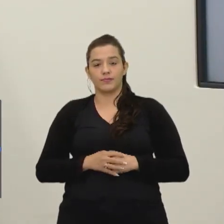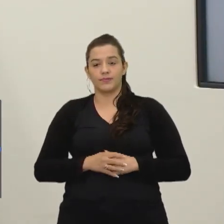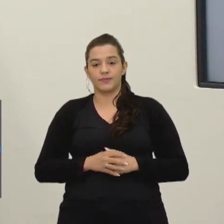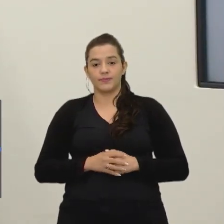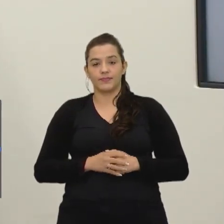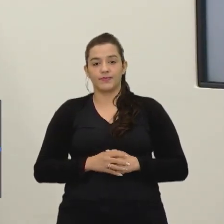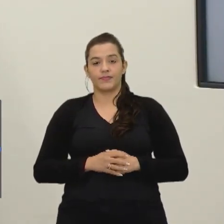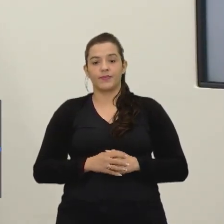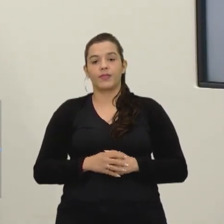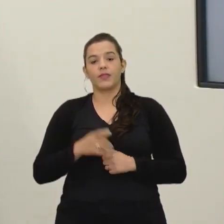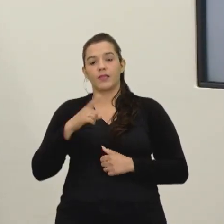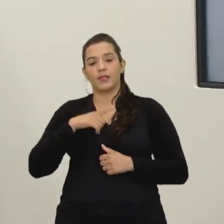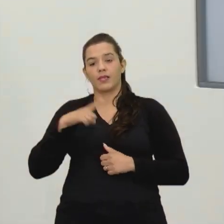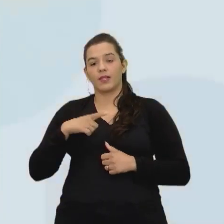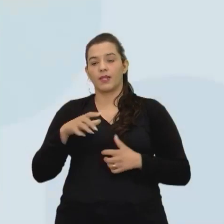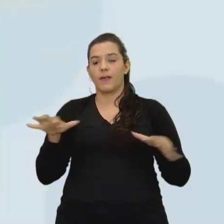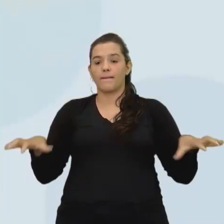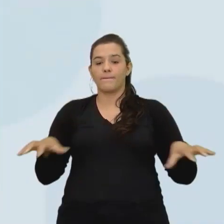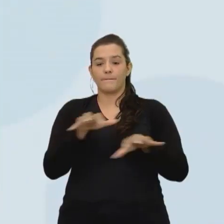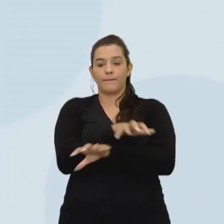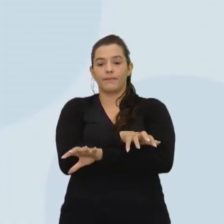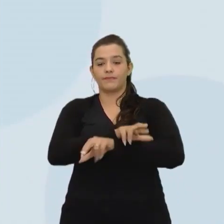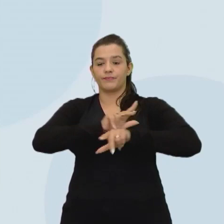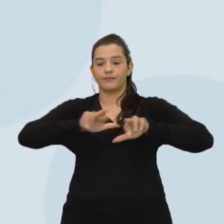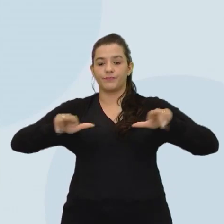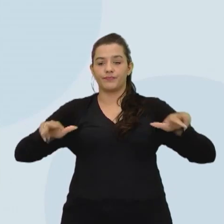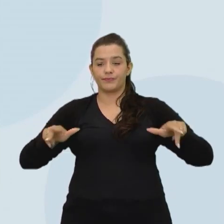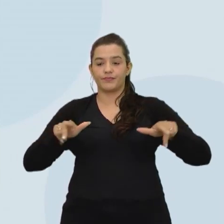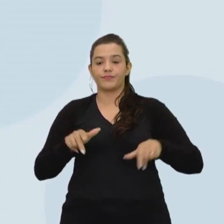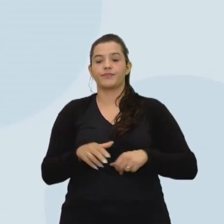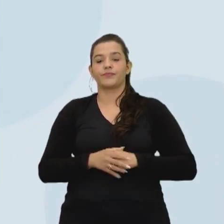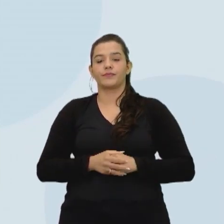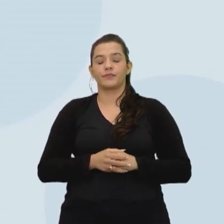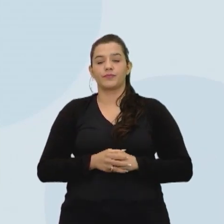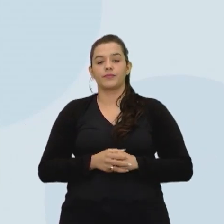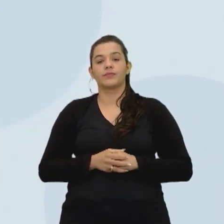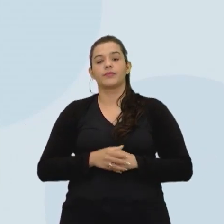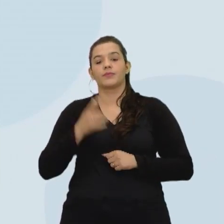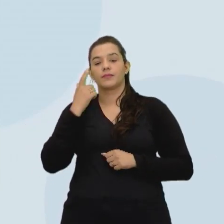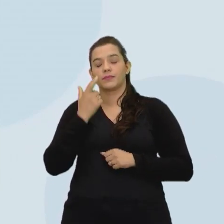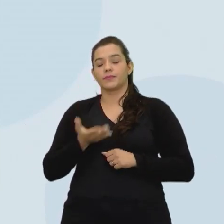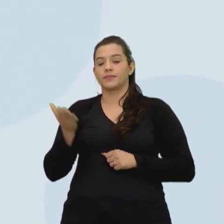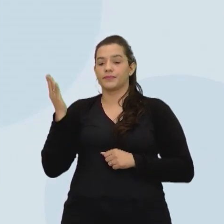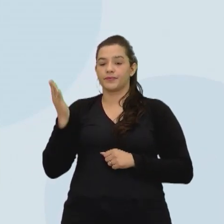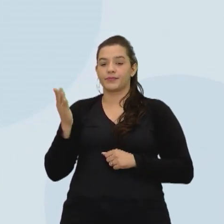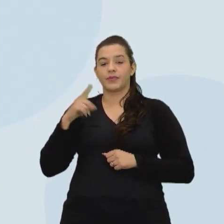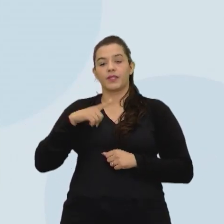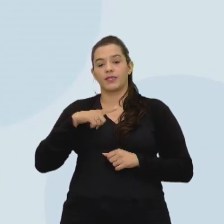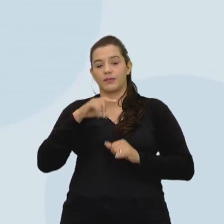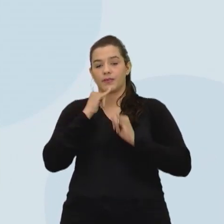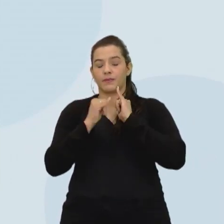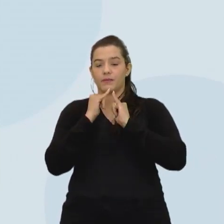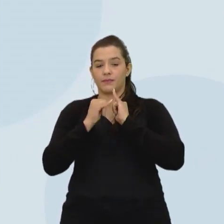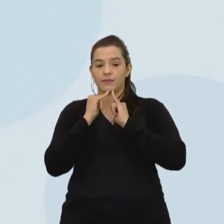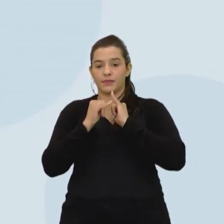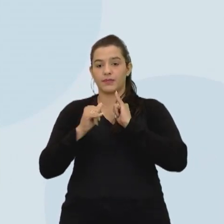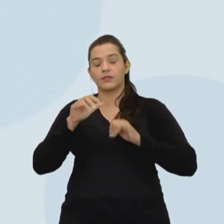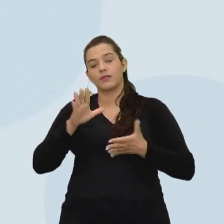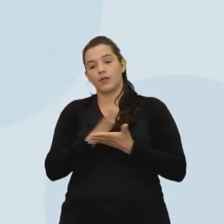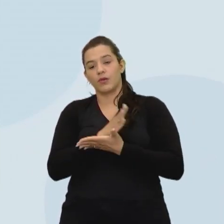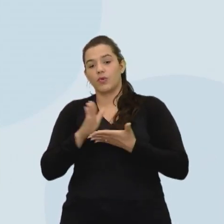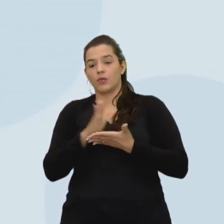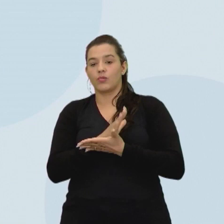lá o nível de biodiversidade? Né, o nível de biodiversidade ele está bem aí parecido, né? A gente tem